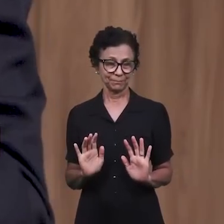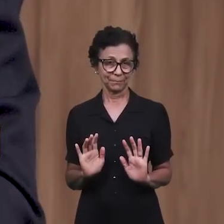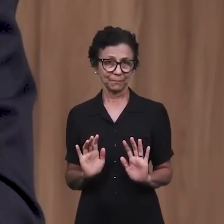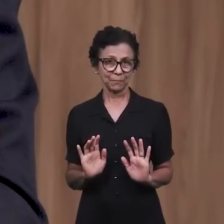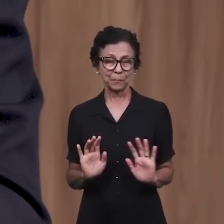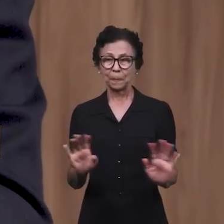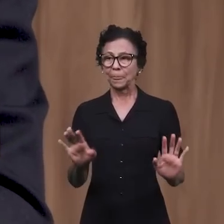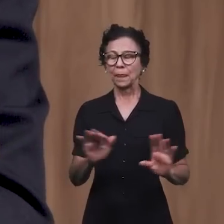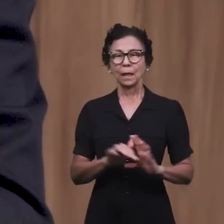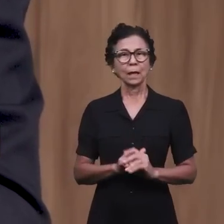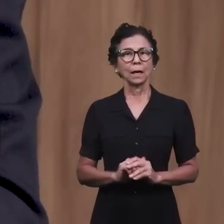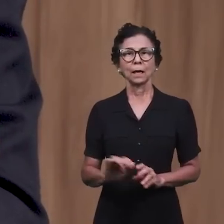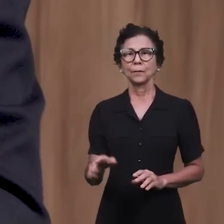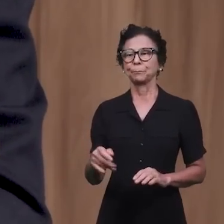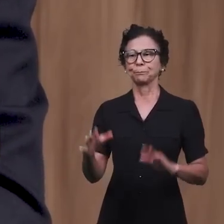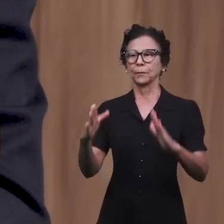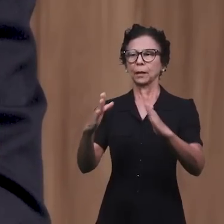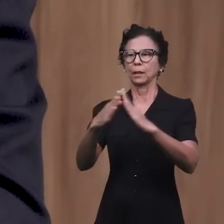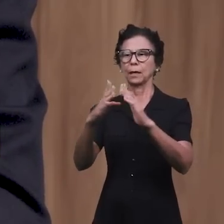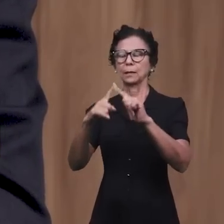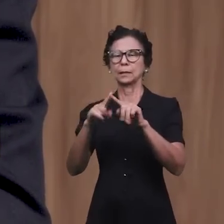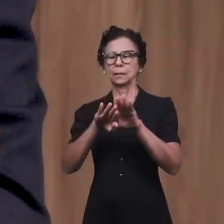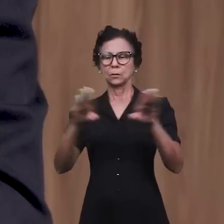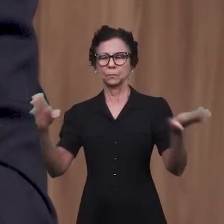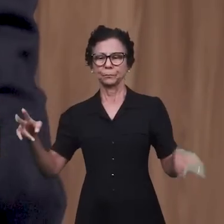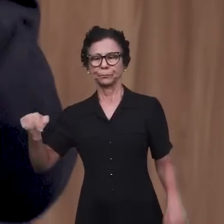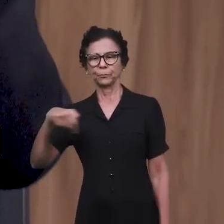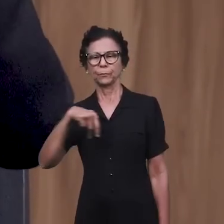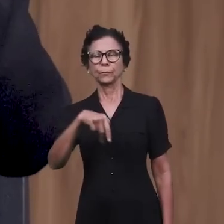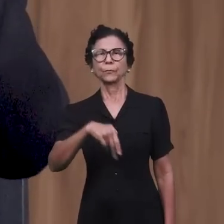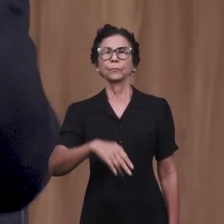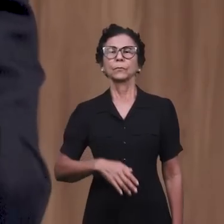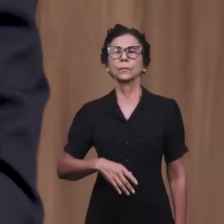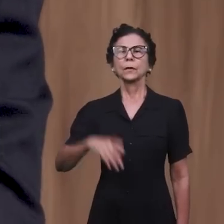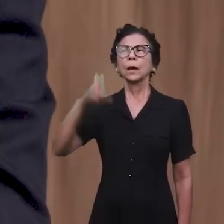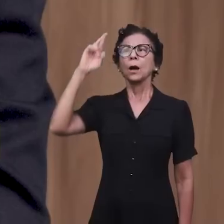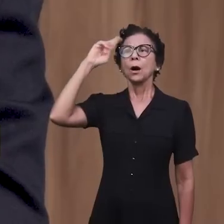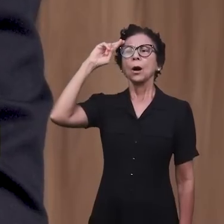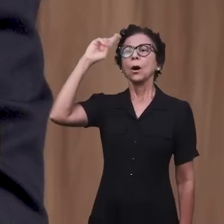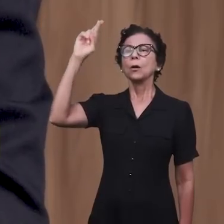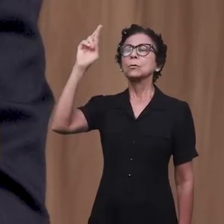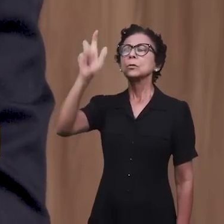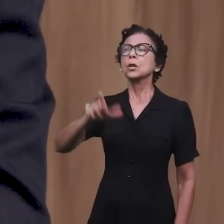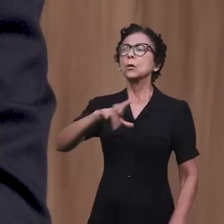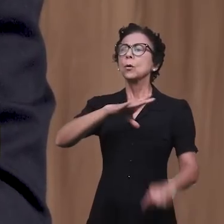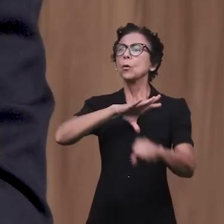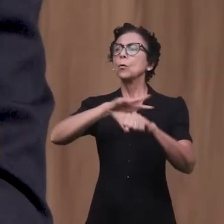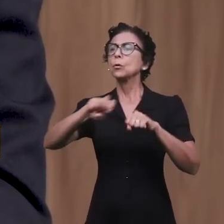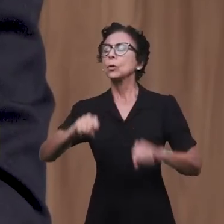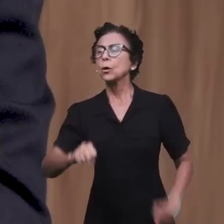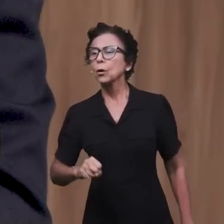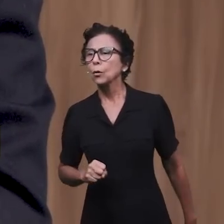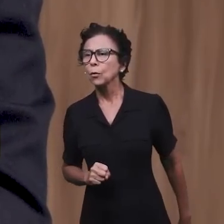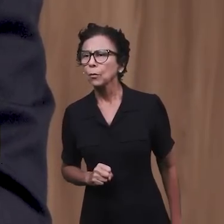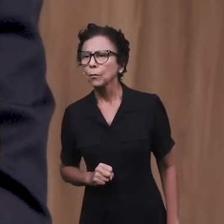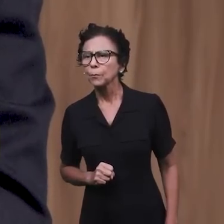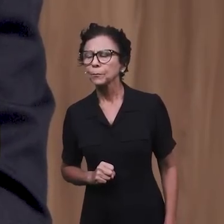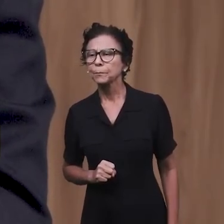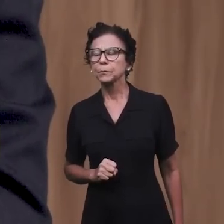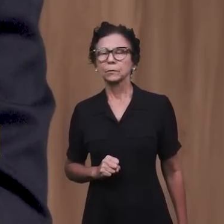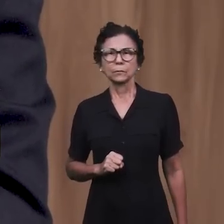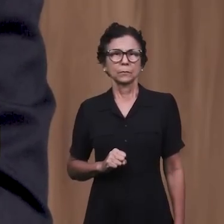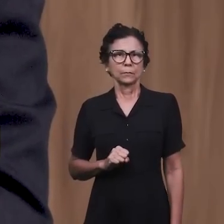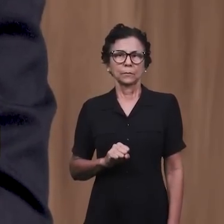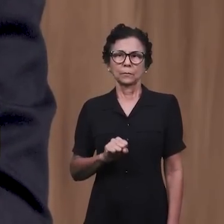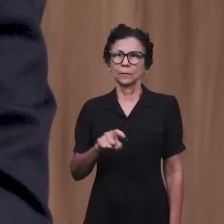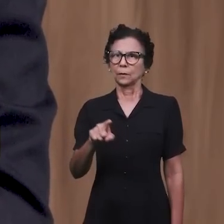exemplo, o pastor chega diante da igreja e diz assim, o senhor curou o fulano, e alguém sabe que o fulano não foi curado ainda. Deus